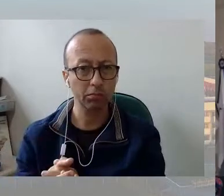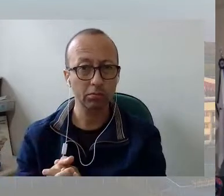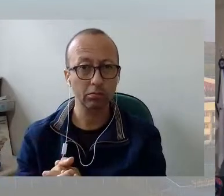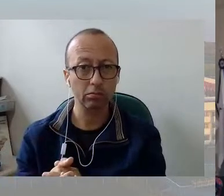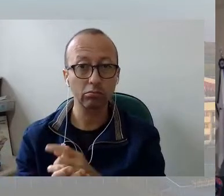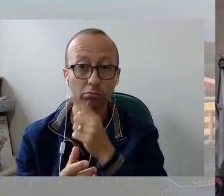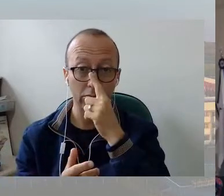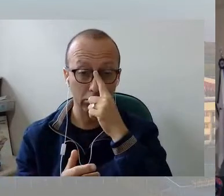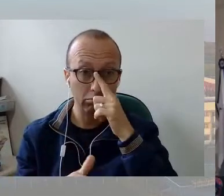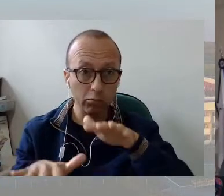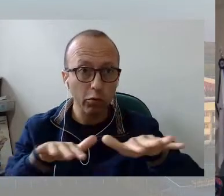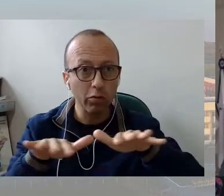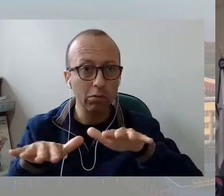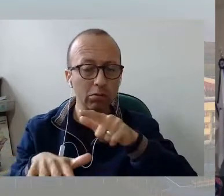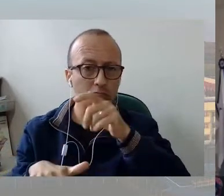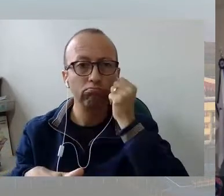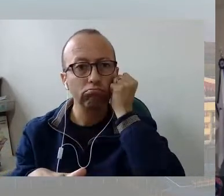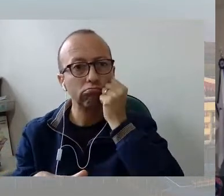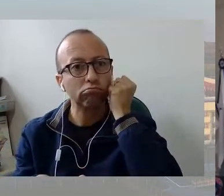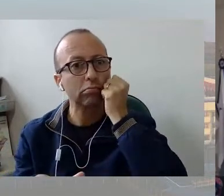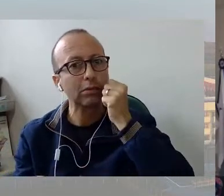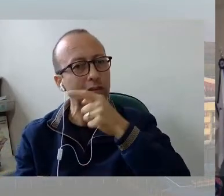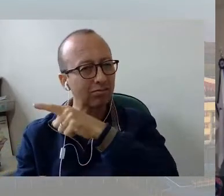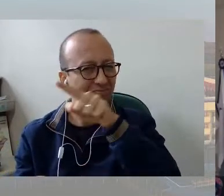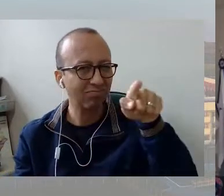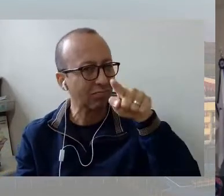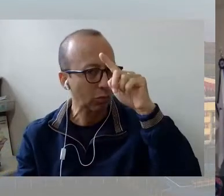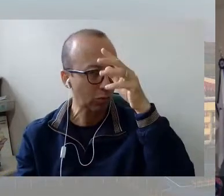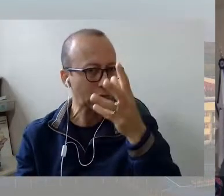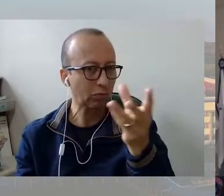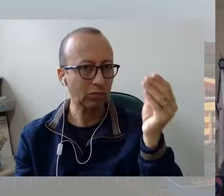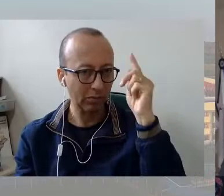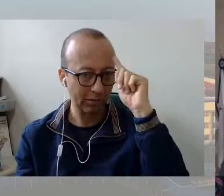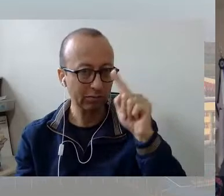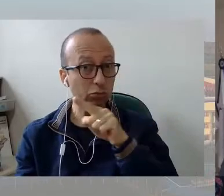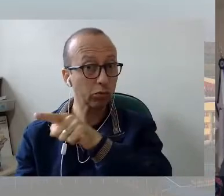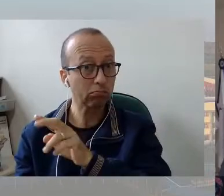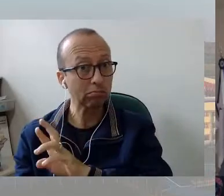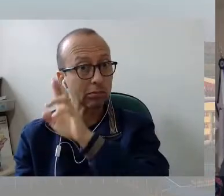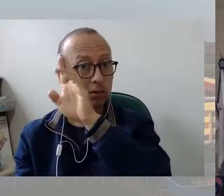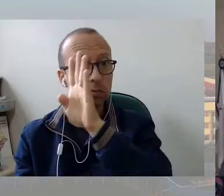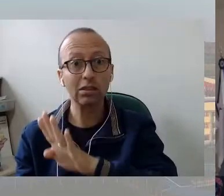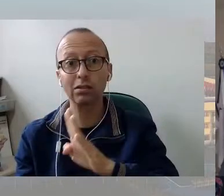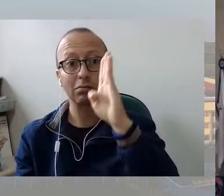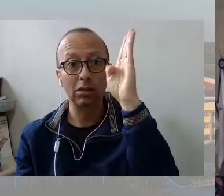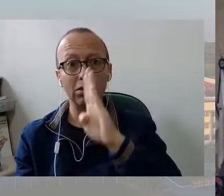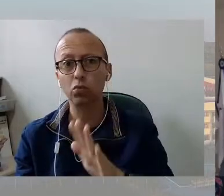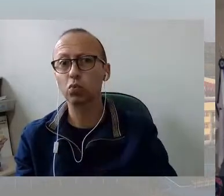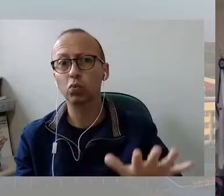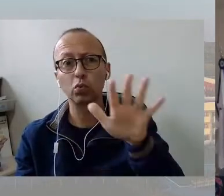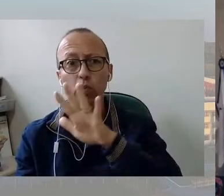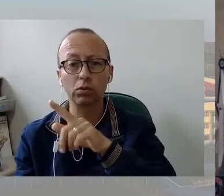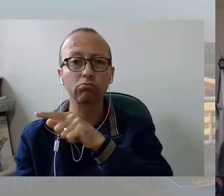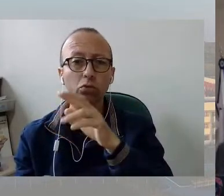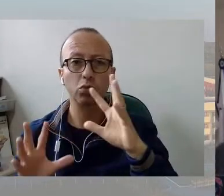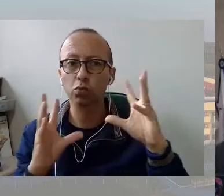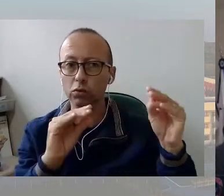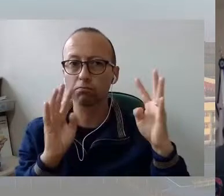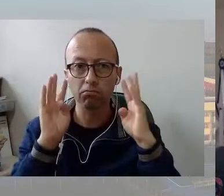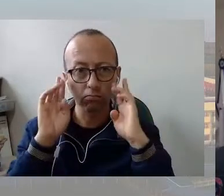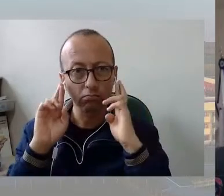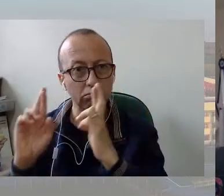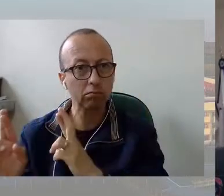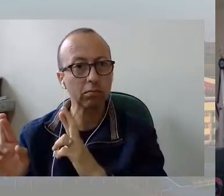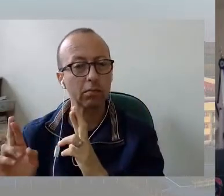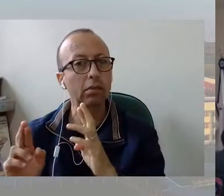que faz, não aqui. Muita gente não conhece, mas a nível do Brasil, hoje tu é respeitado pelo Conselho